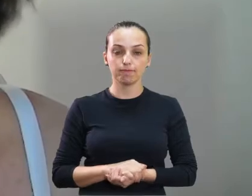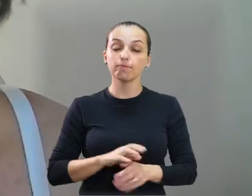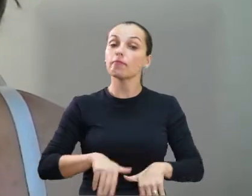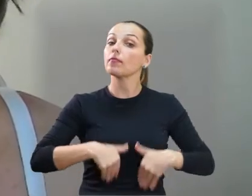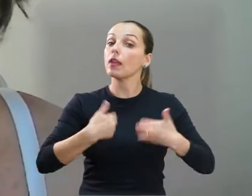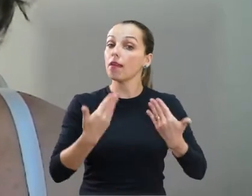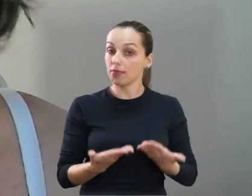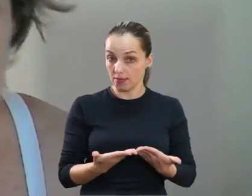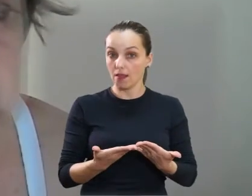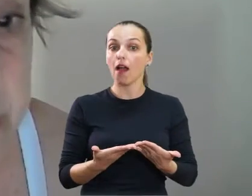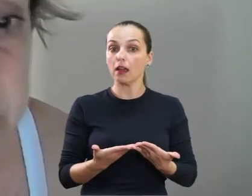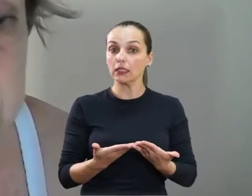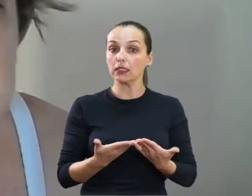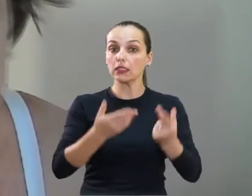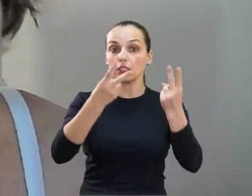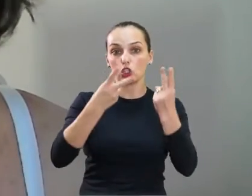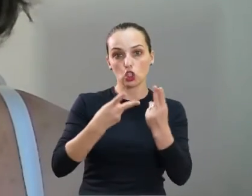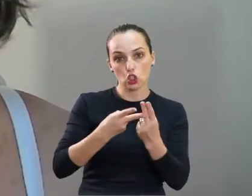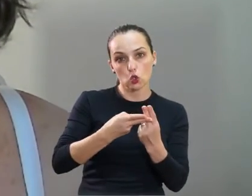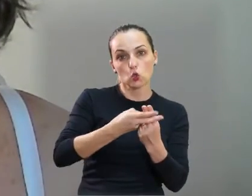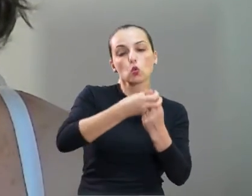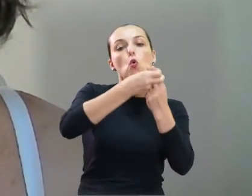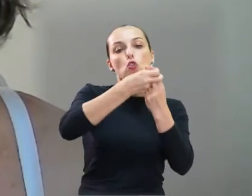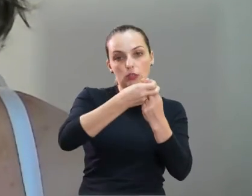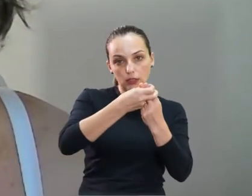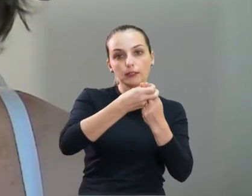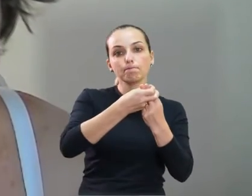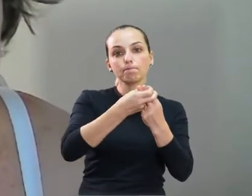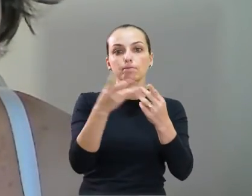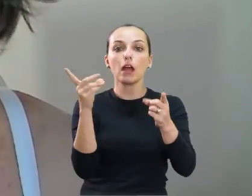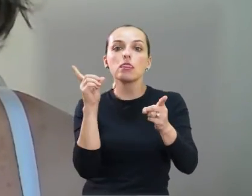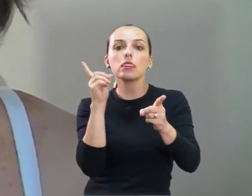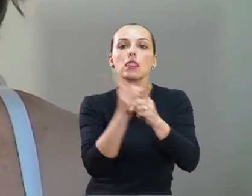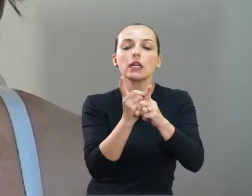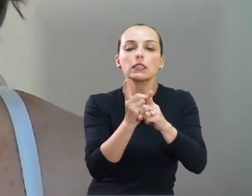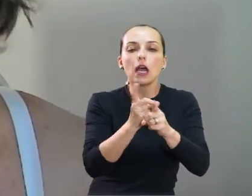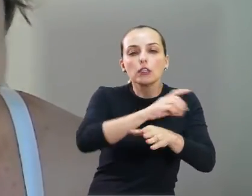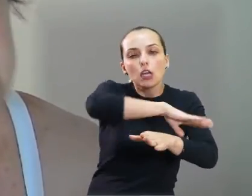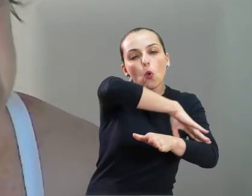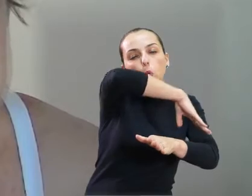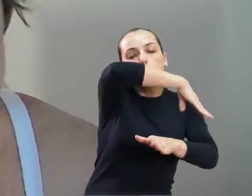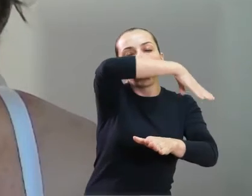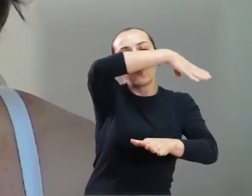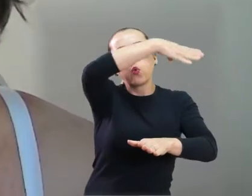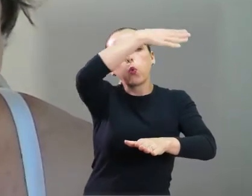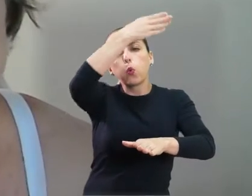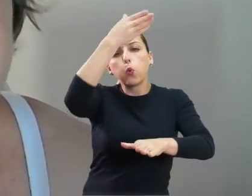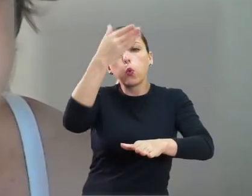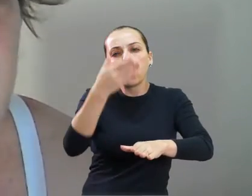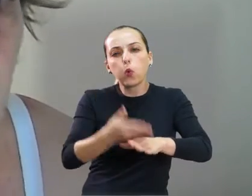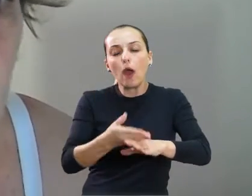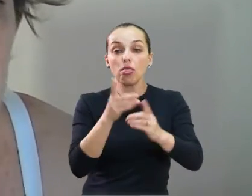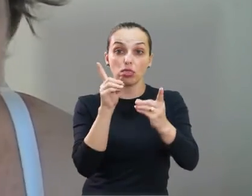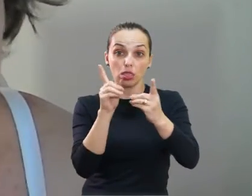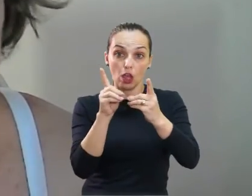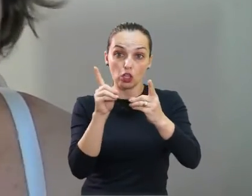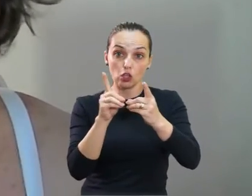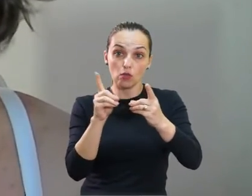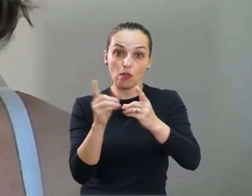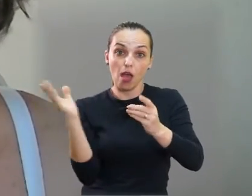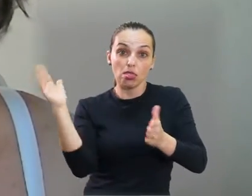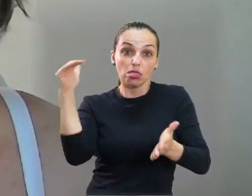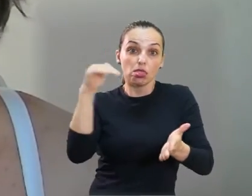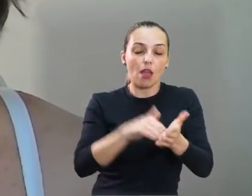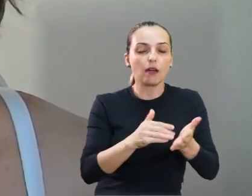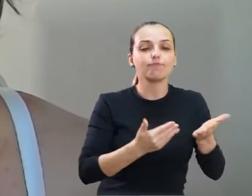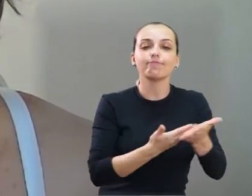exames laboratoriais importantíssimos ofertados pela rede. Então, o SUS hoje propicia uma assistência integral, né,